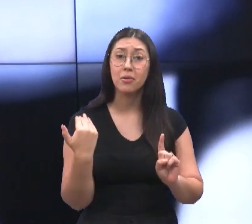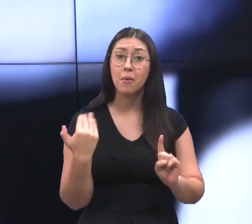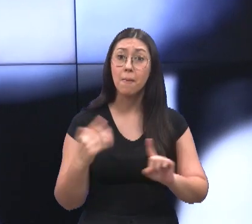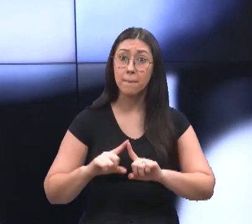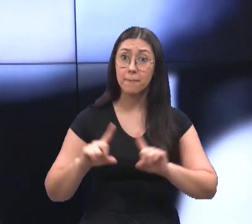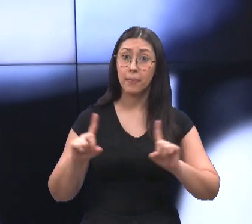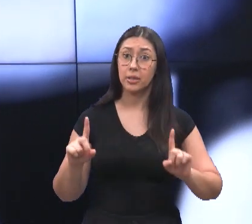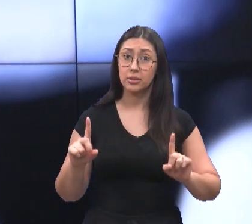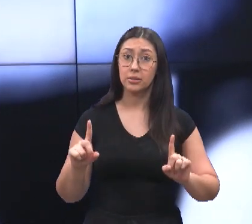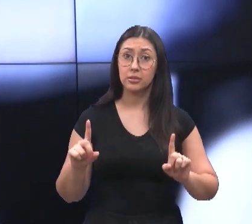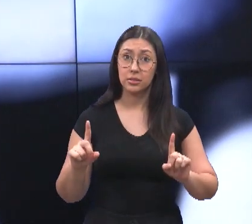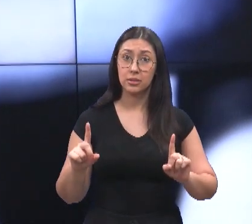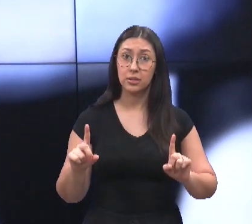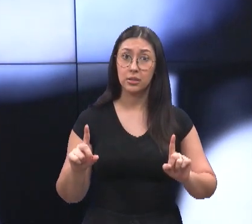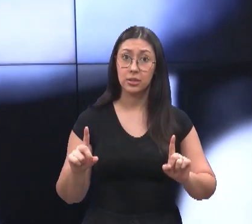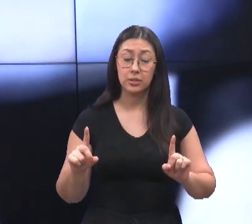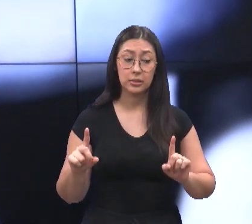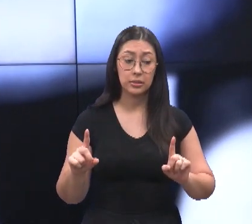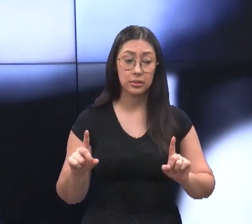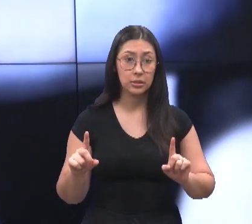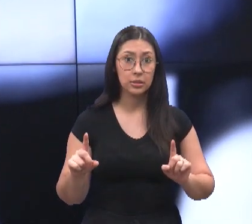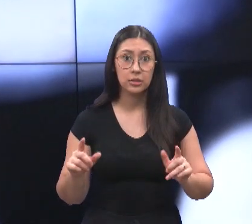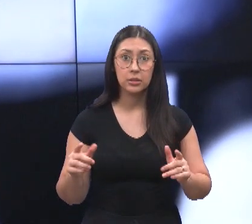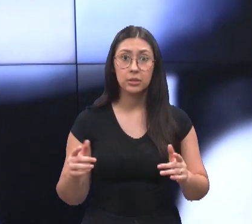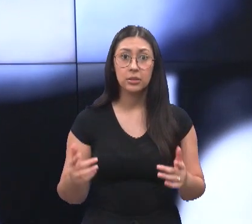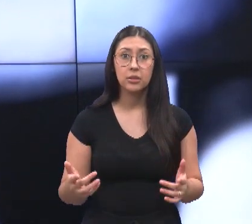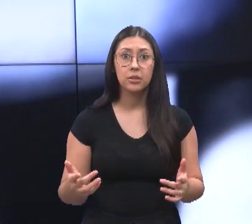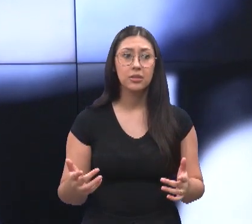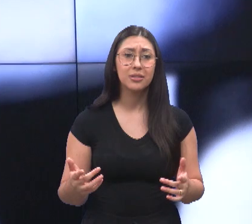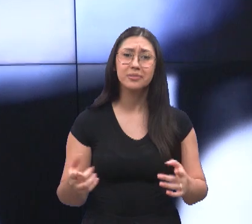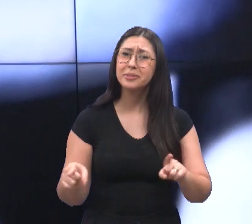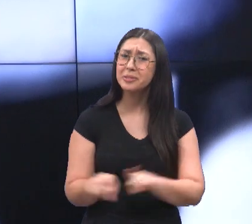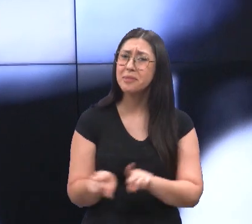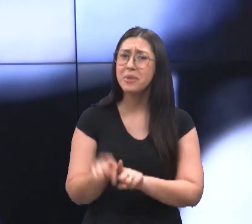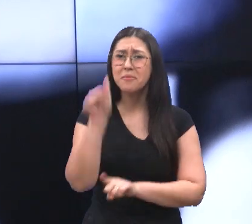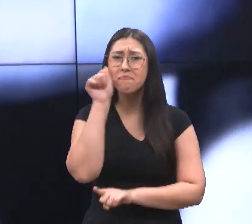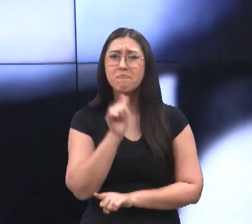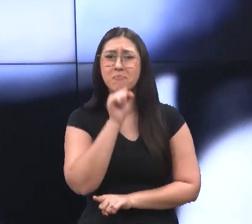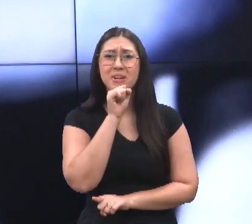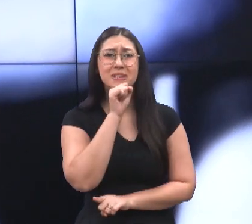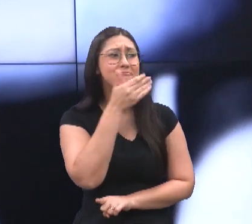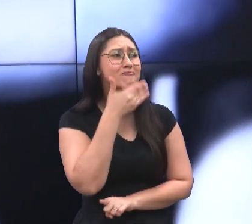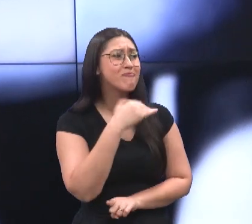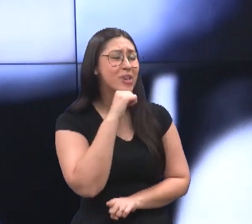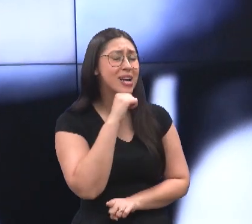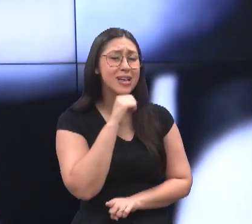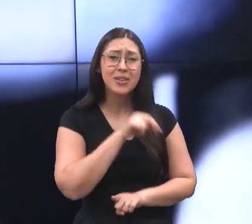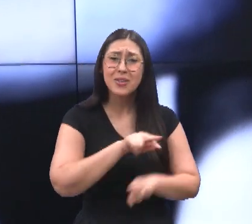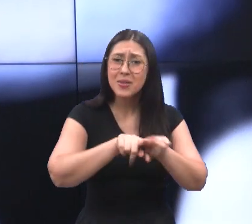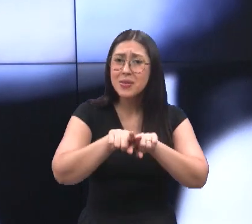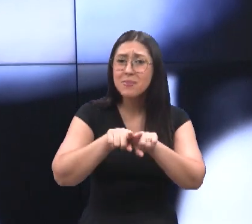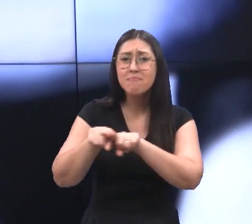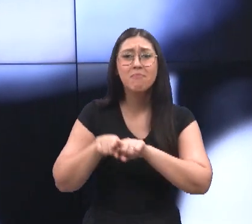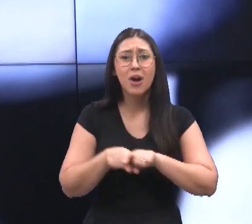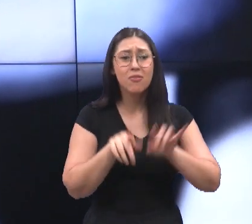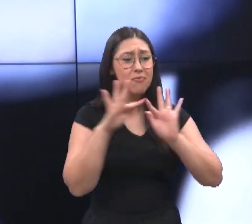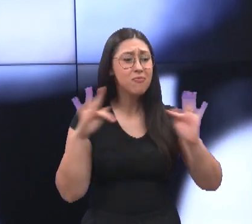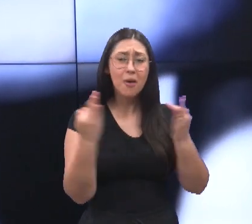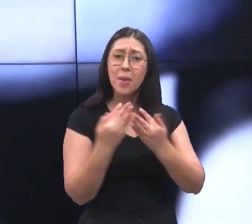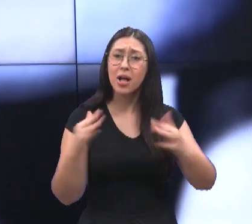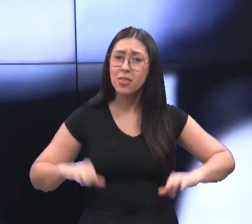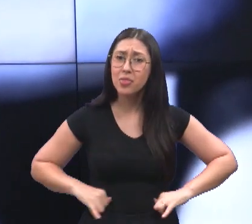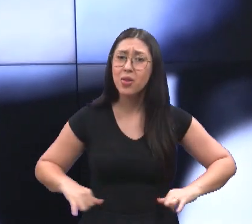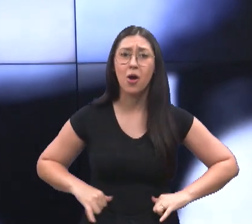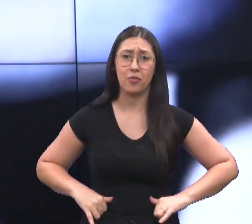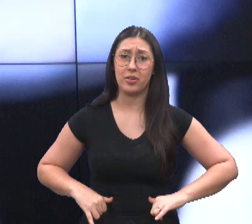Mas se estende para os pais, para os irmãos, né, para a família, e para todos os